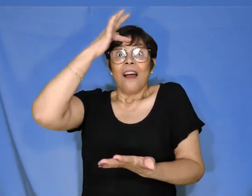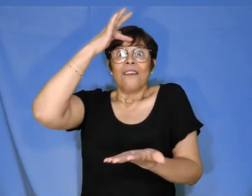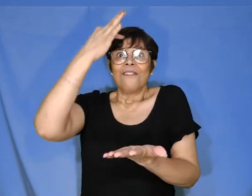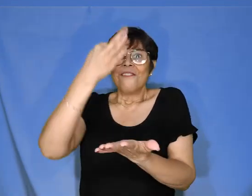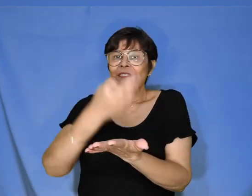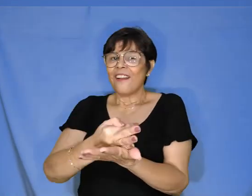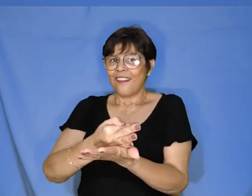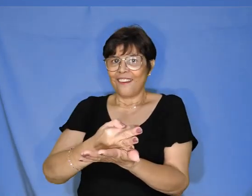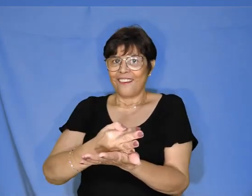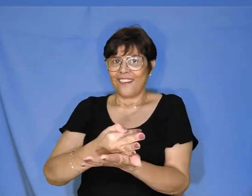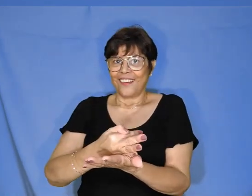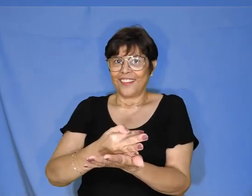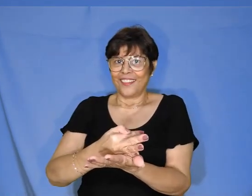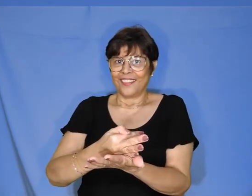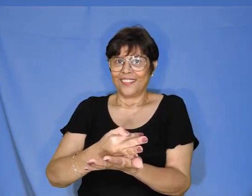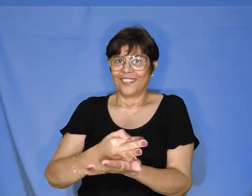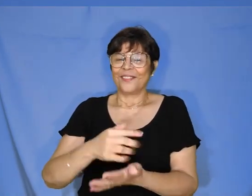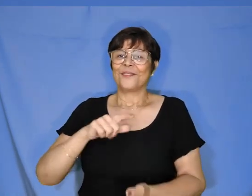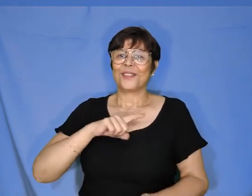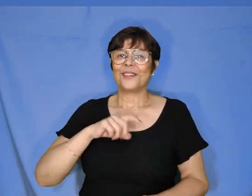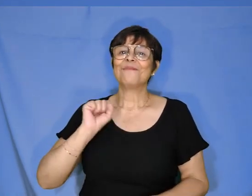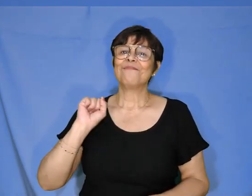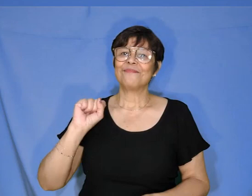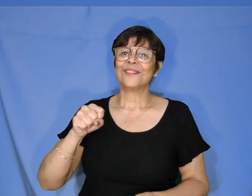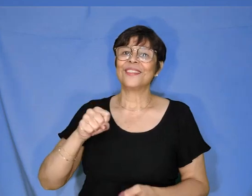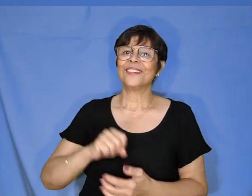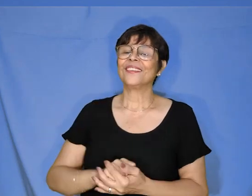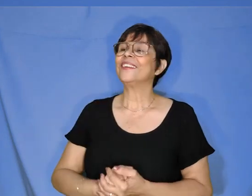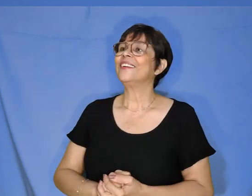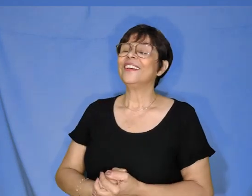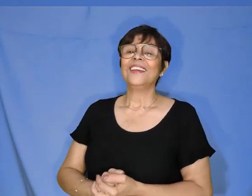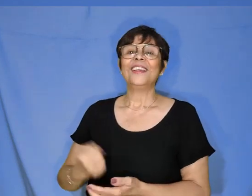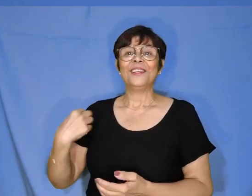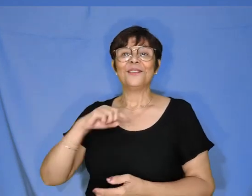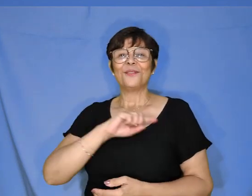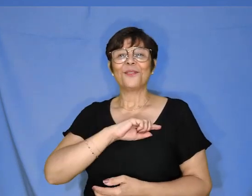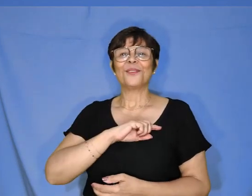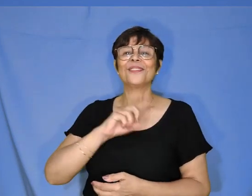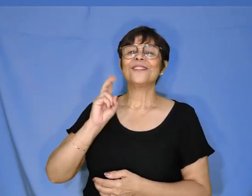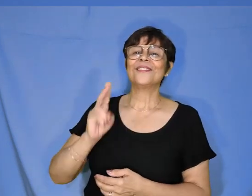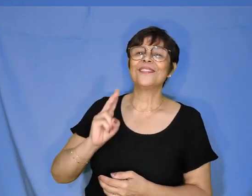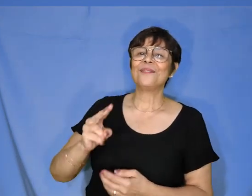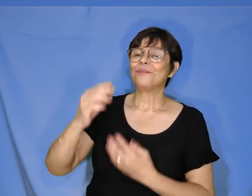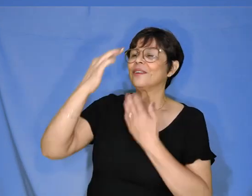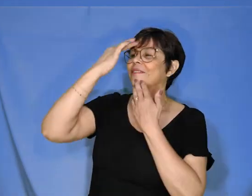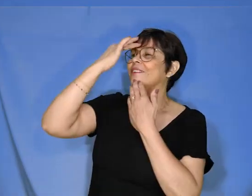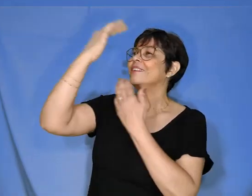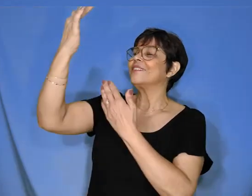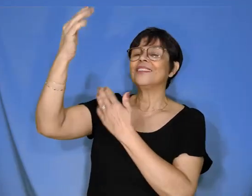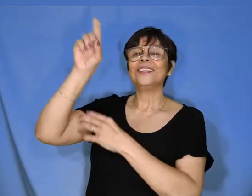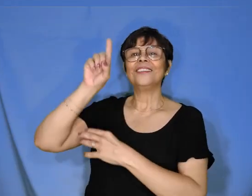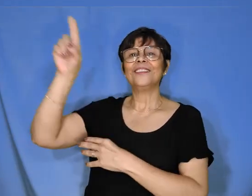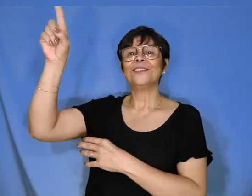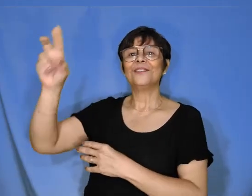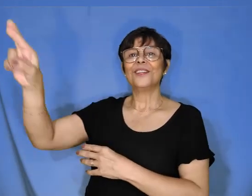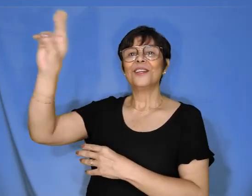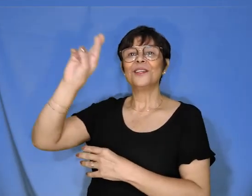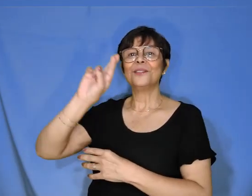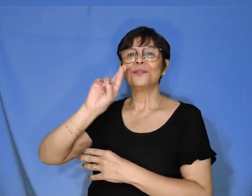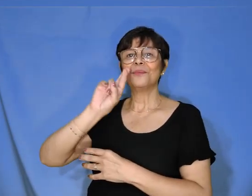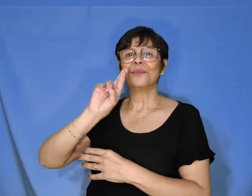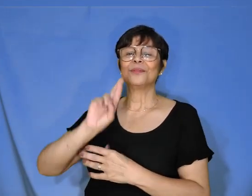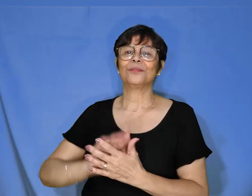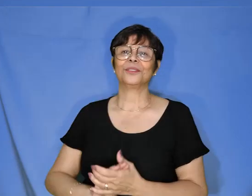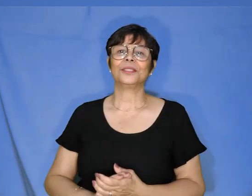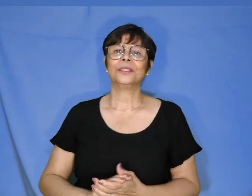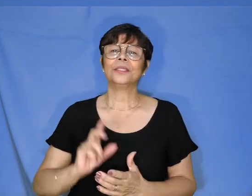faz, e de fé naquilo que Deus não fez, por não se interessar, de fé por aquilo que Deus responde, de fé por aquilo que